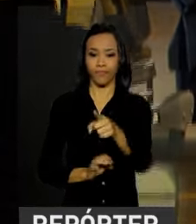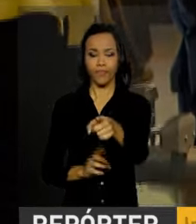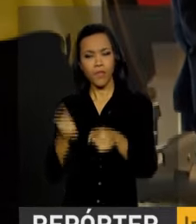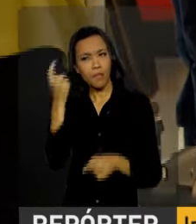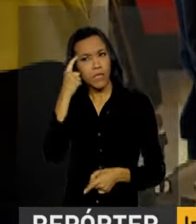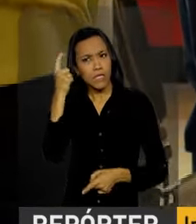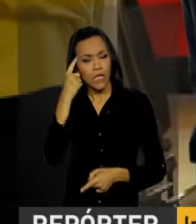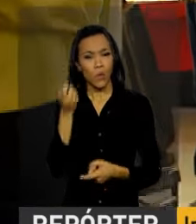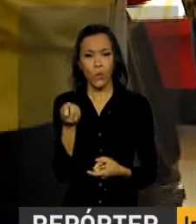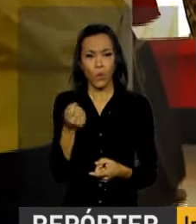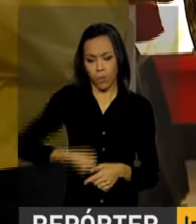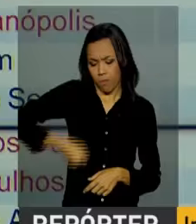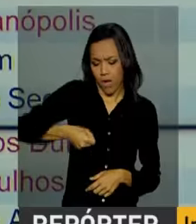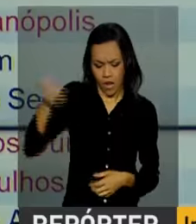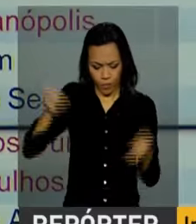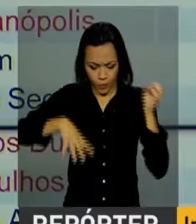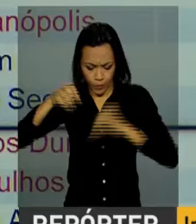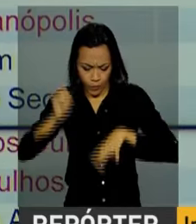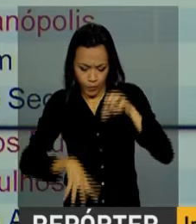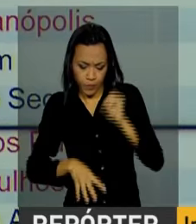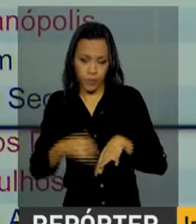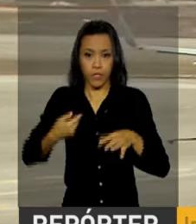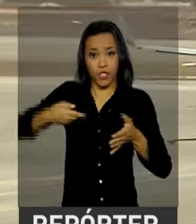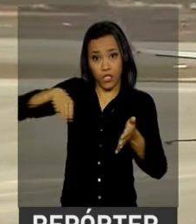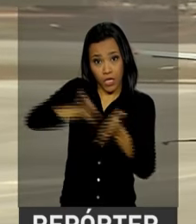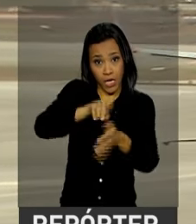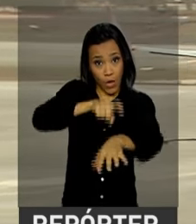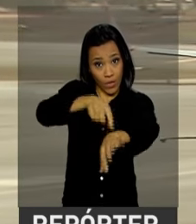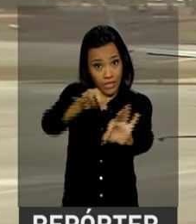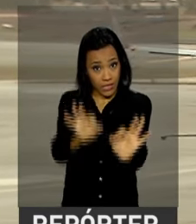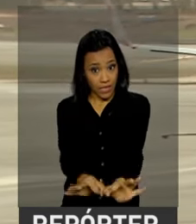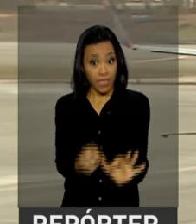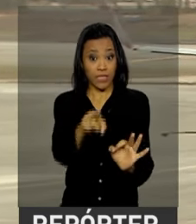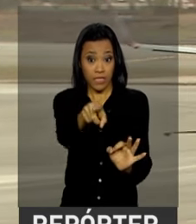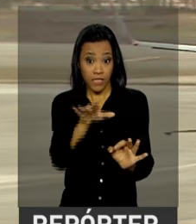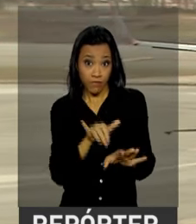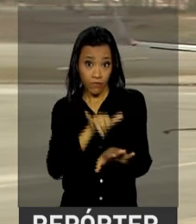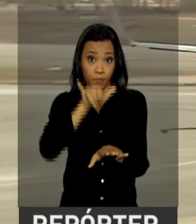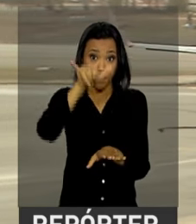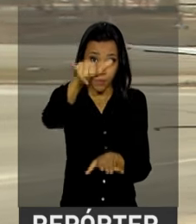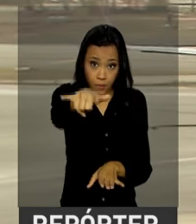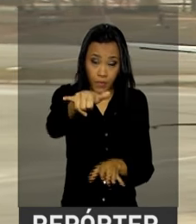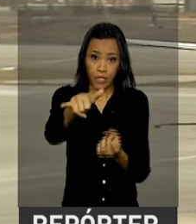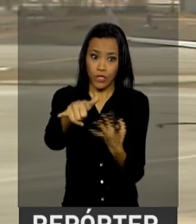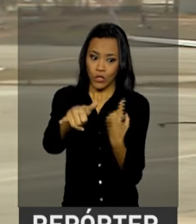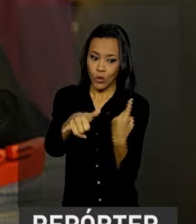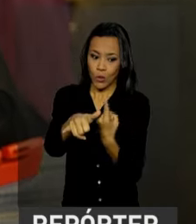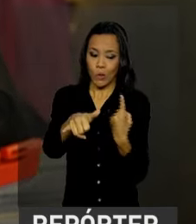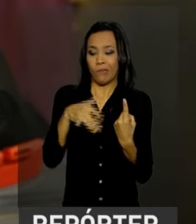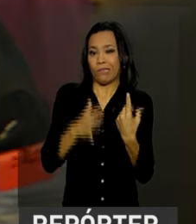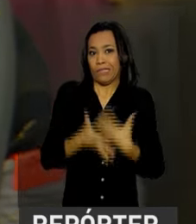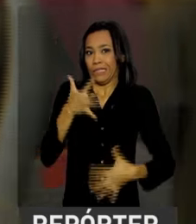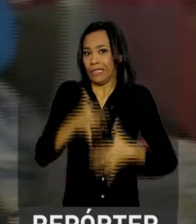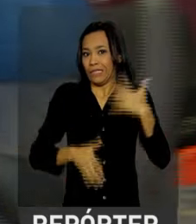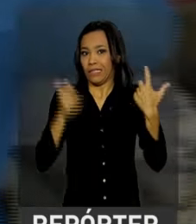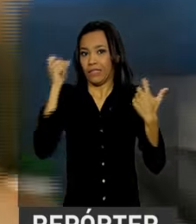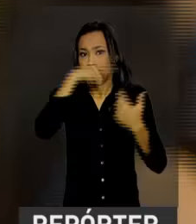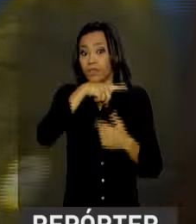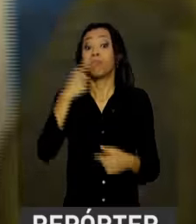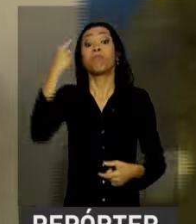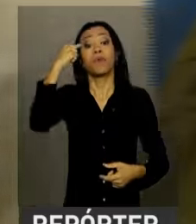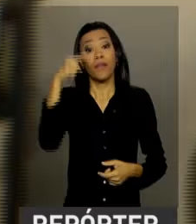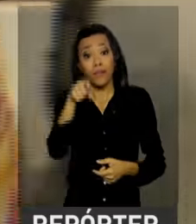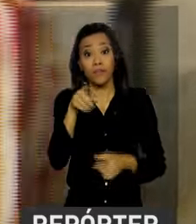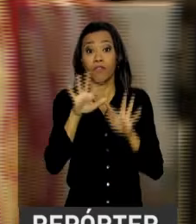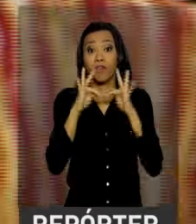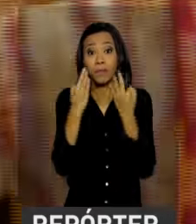Pensar no que colocar na bagagem, chegar no horário. Se viajar de avião sozinho já é complicado, imagina para quem vai sair